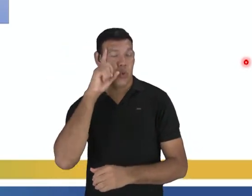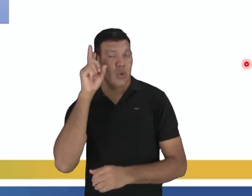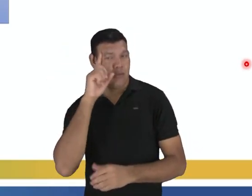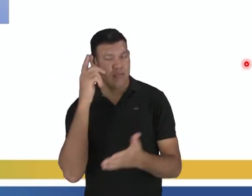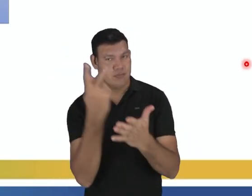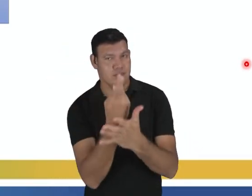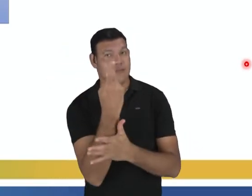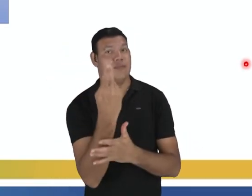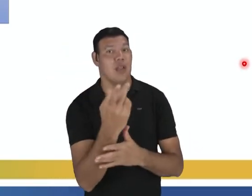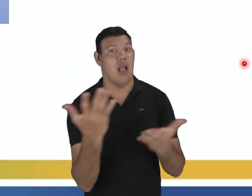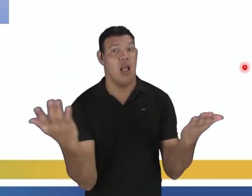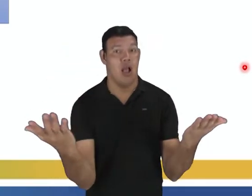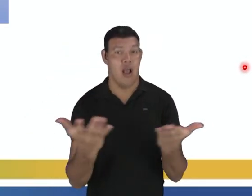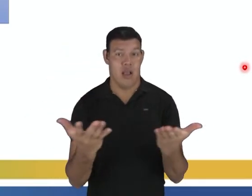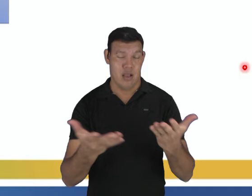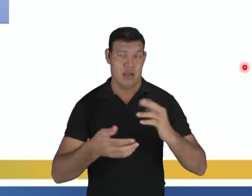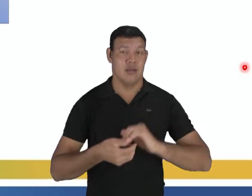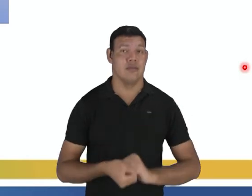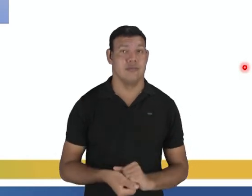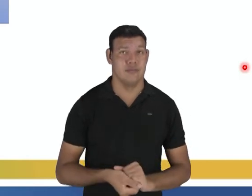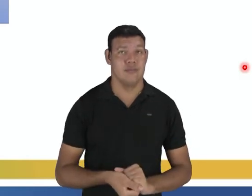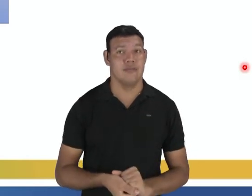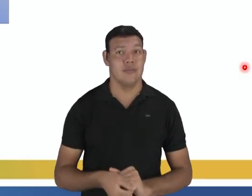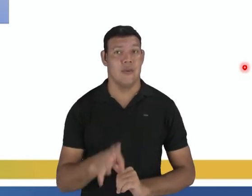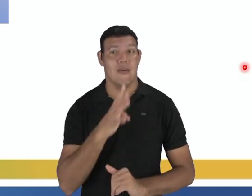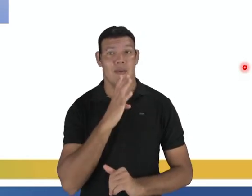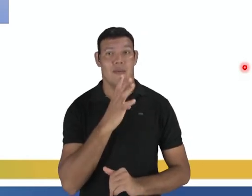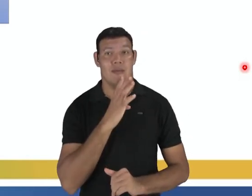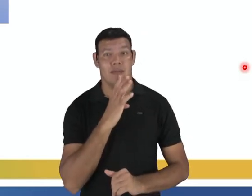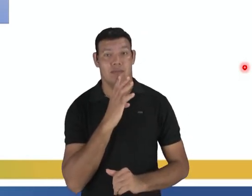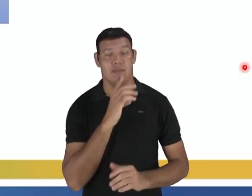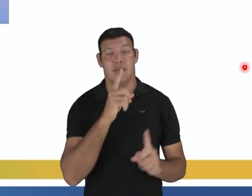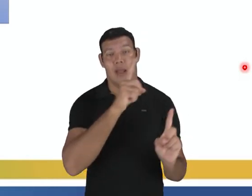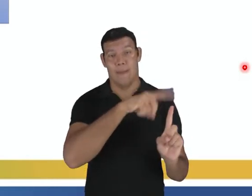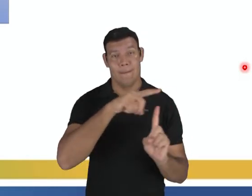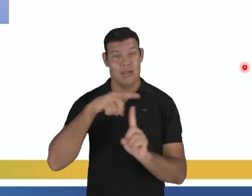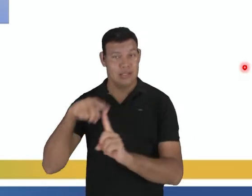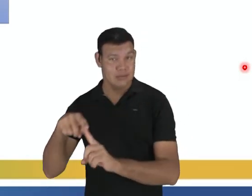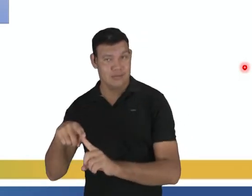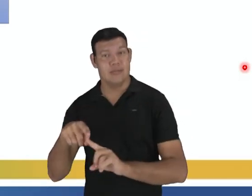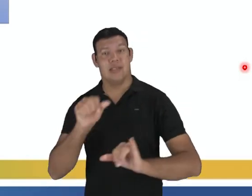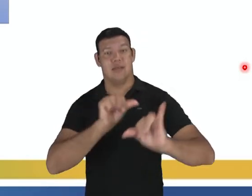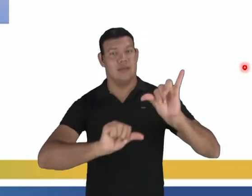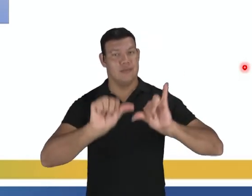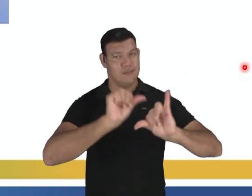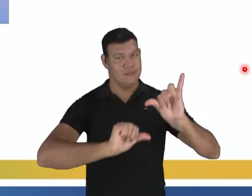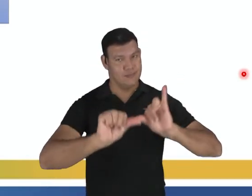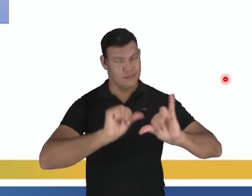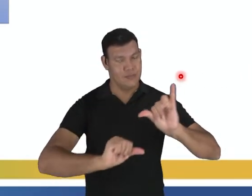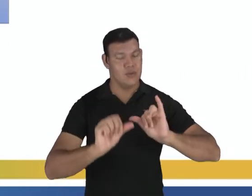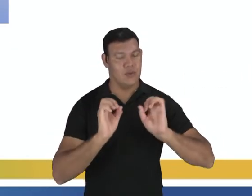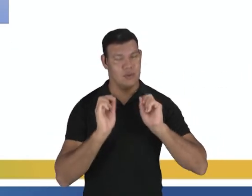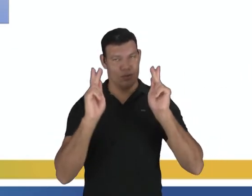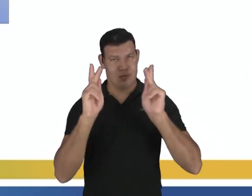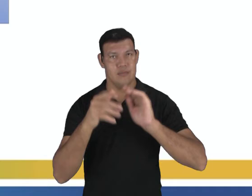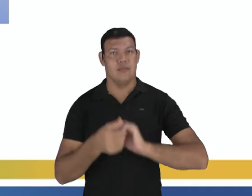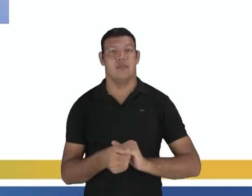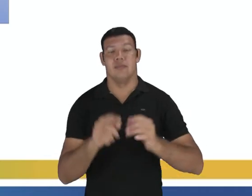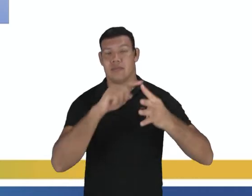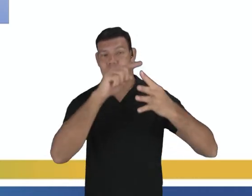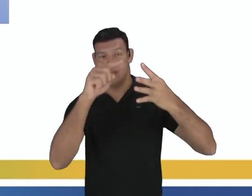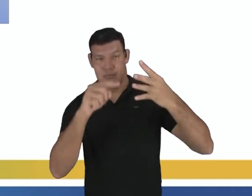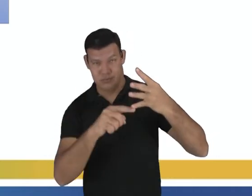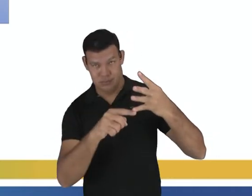ok? A partir de aí, agora a gente vai ver, nós vamos conhecer quais são os tipos de reações químicas, ok? Que podem ser de